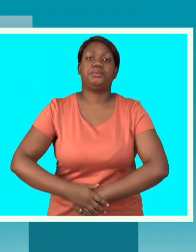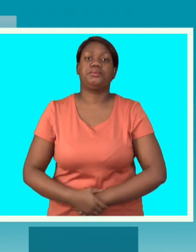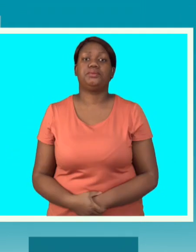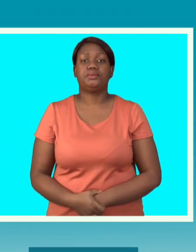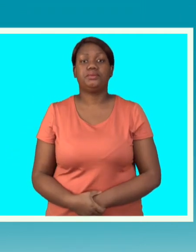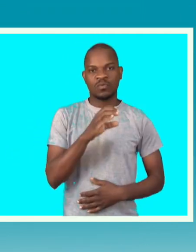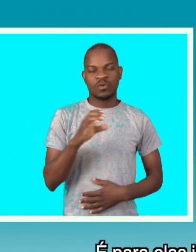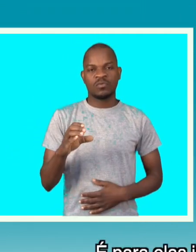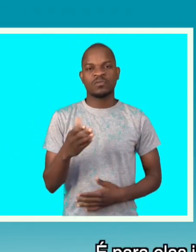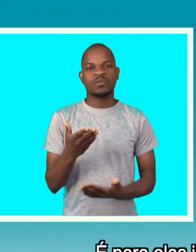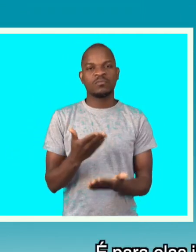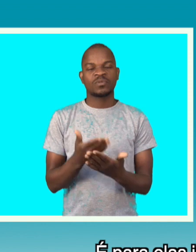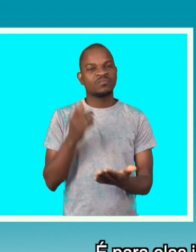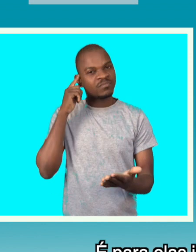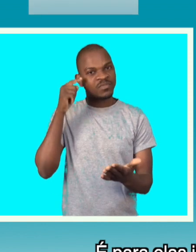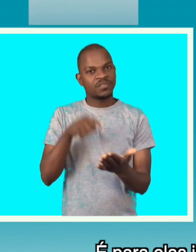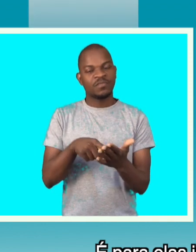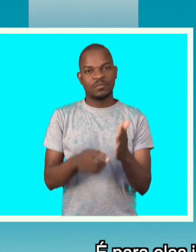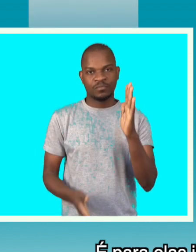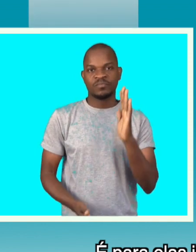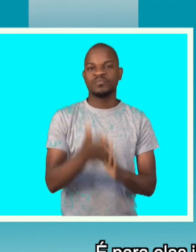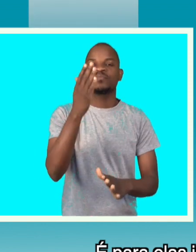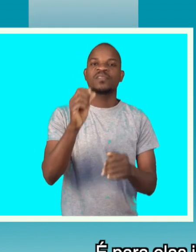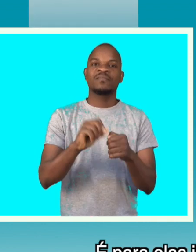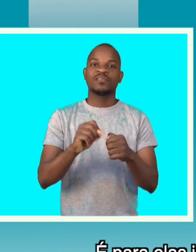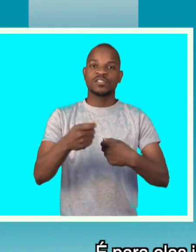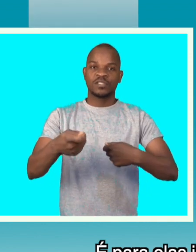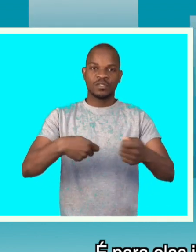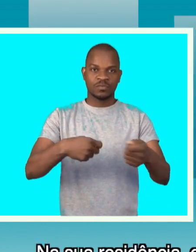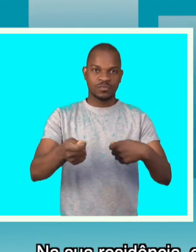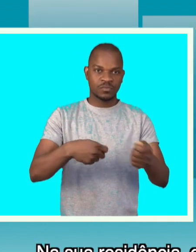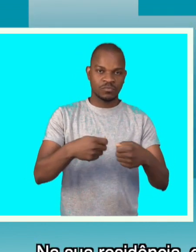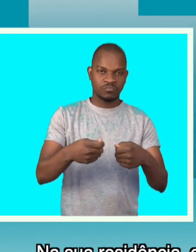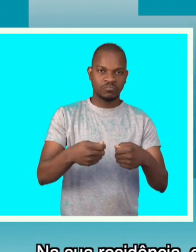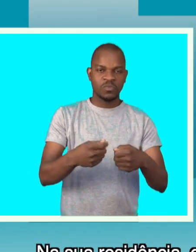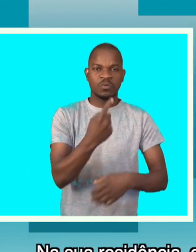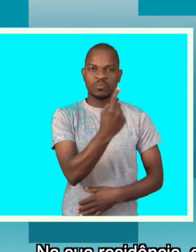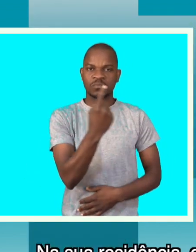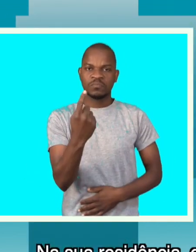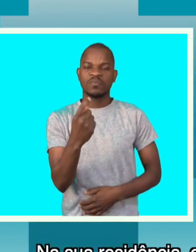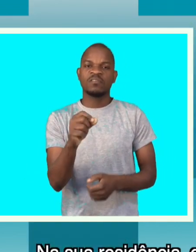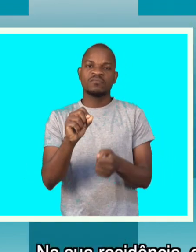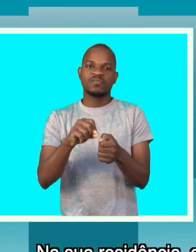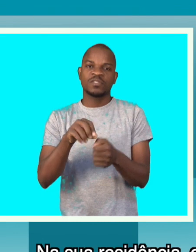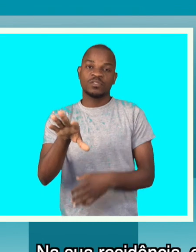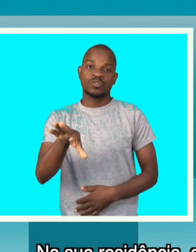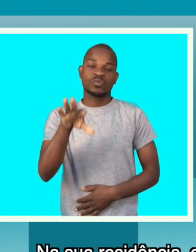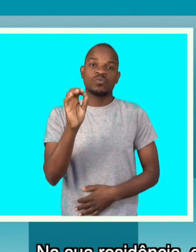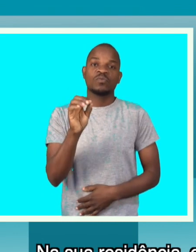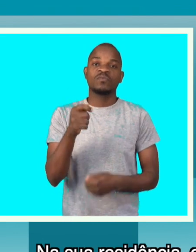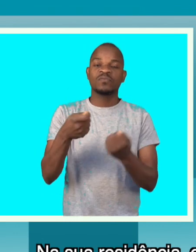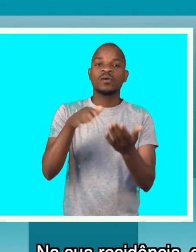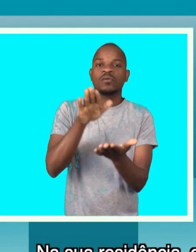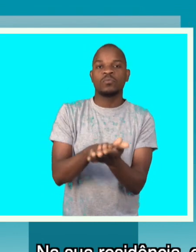cegas. É para eles iniciarem com o negócio. Ao nível da sua residência, cada um vai